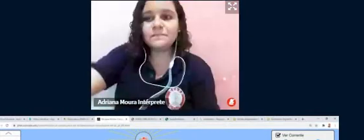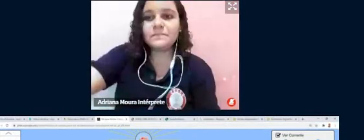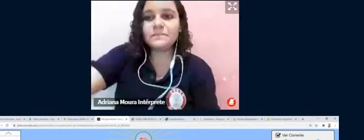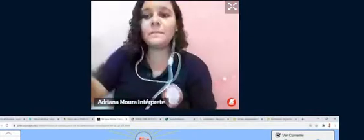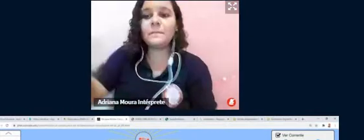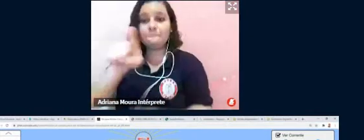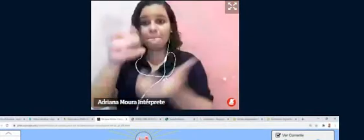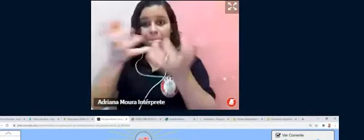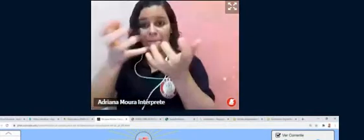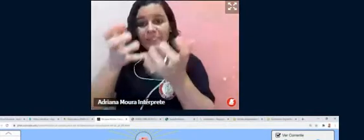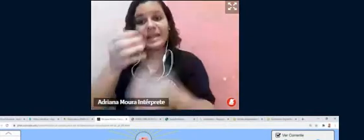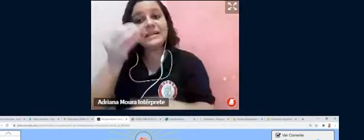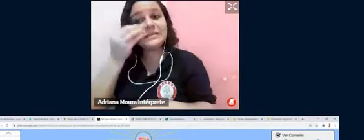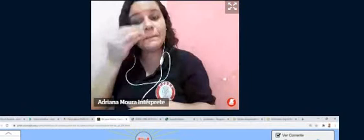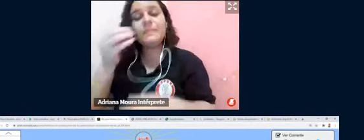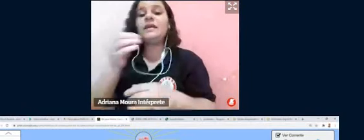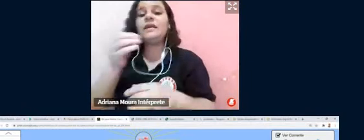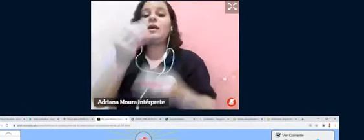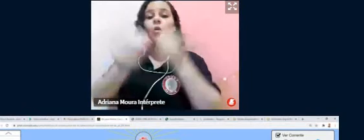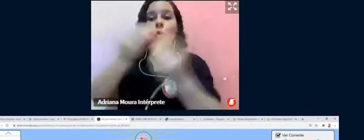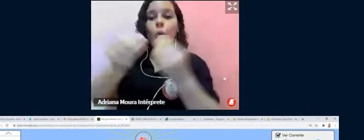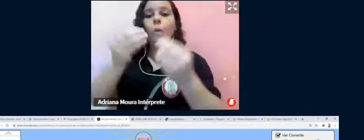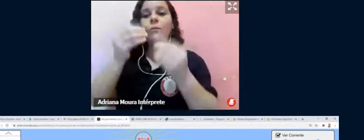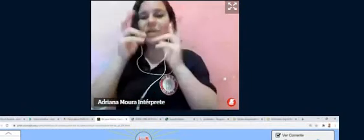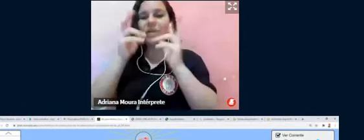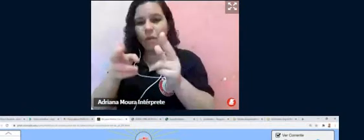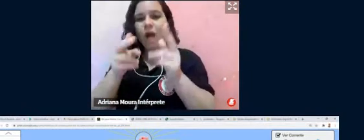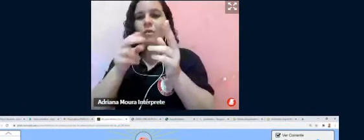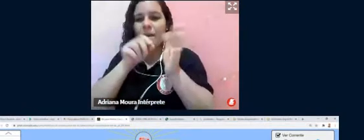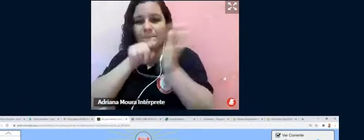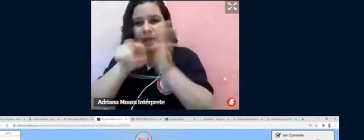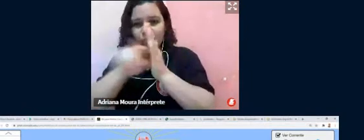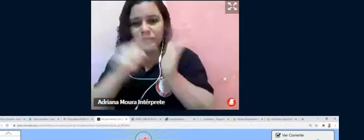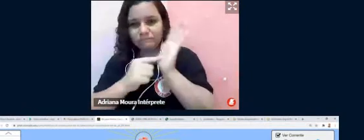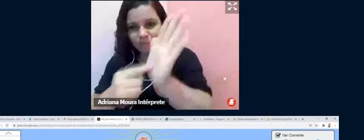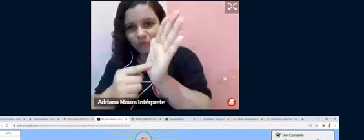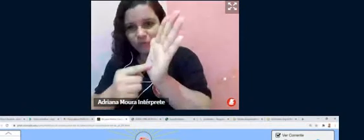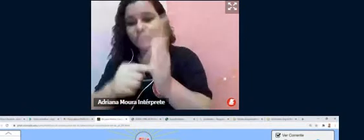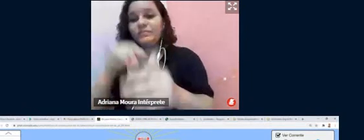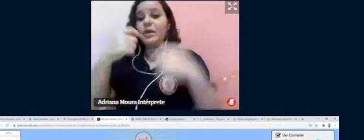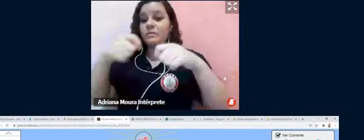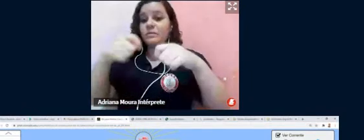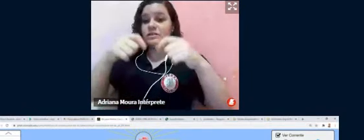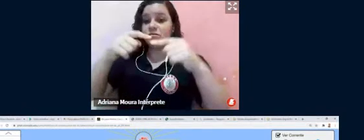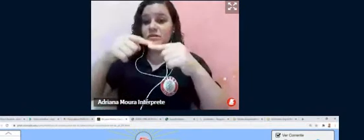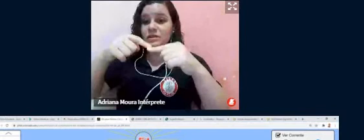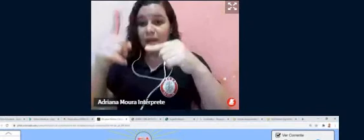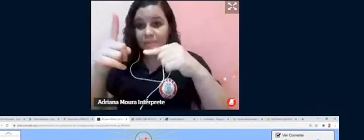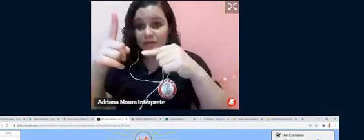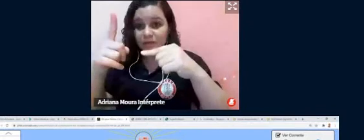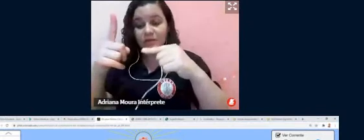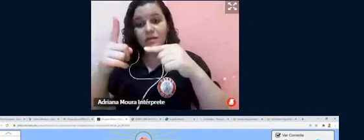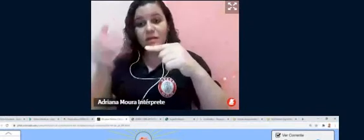convencional, tá? Porque como aparece geralmente nas questões, eu tenho que abrir o circuito e colocar o medidor. Como assim